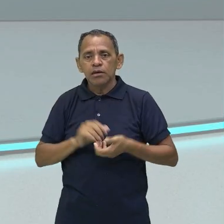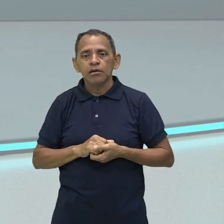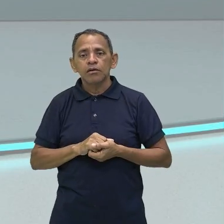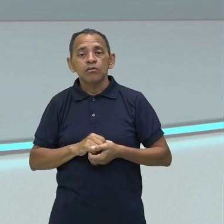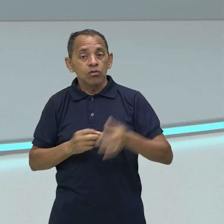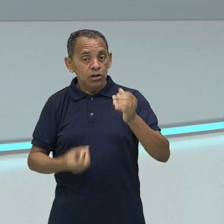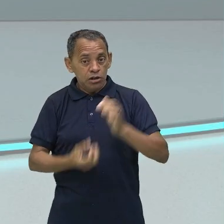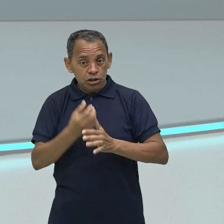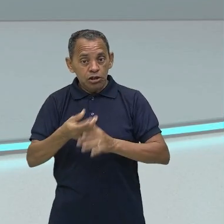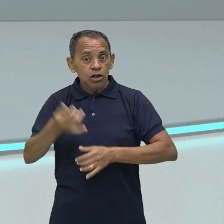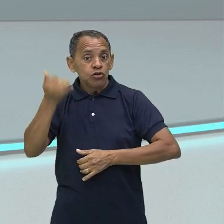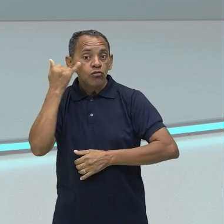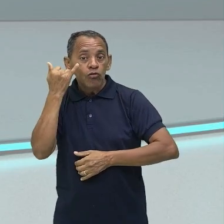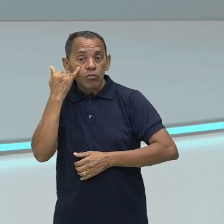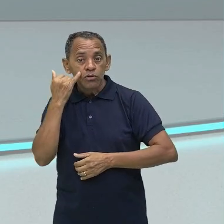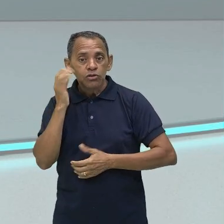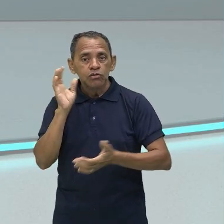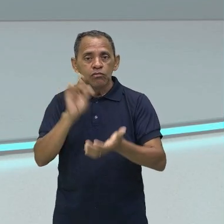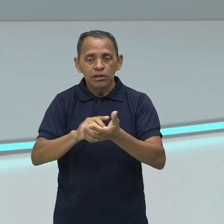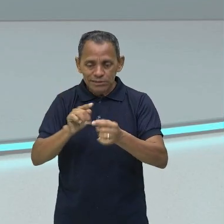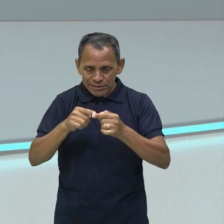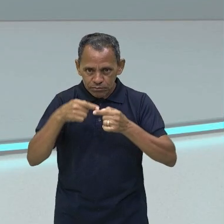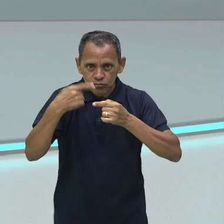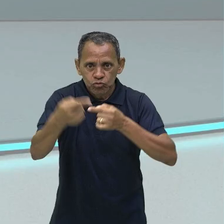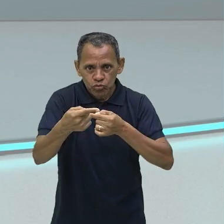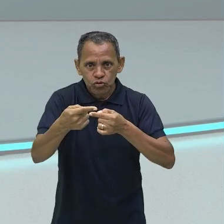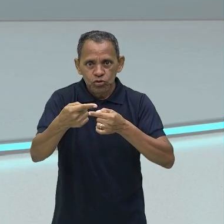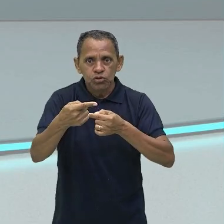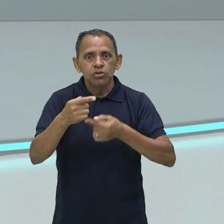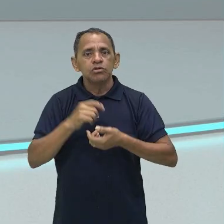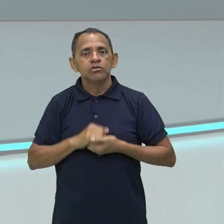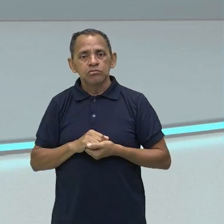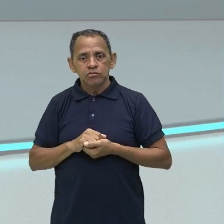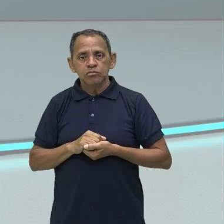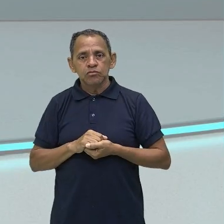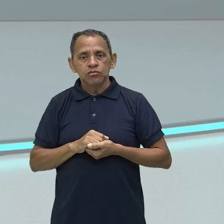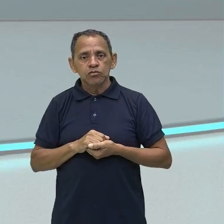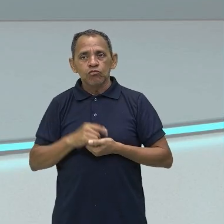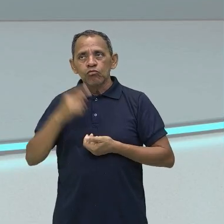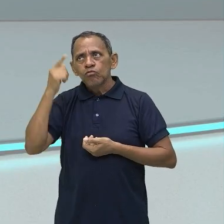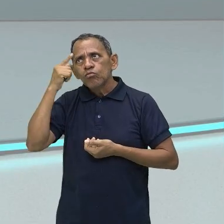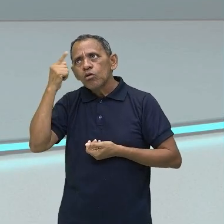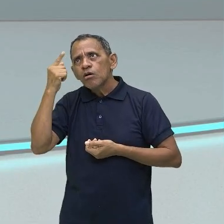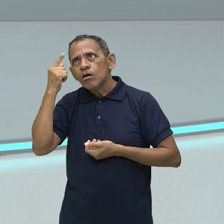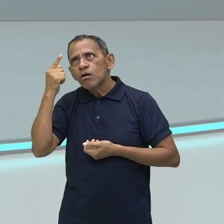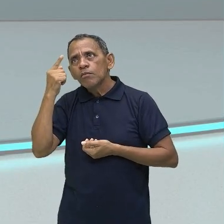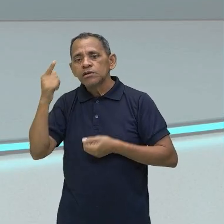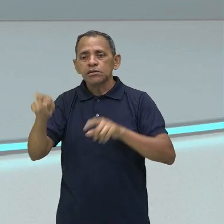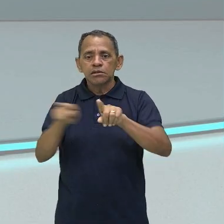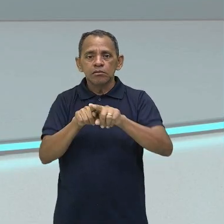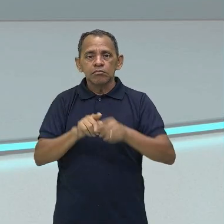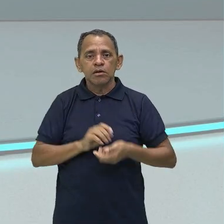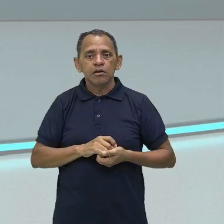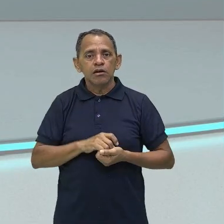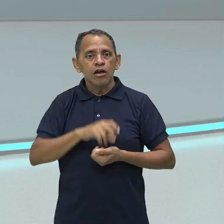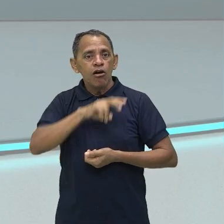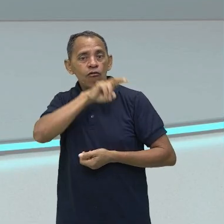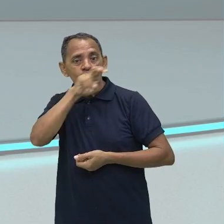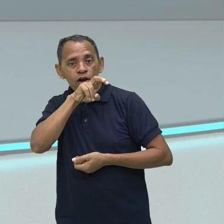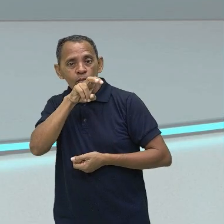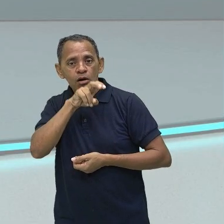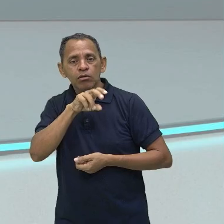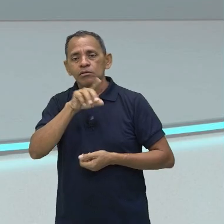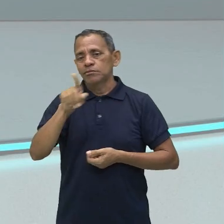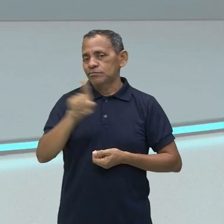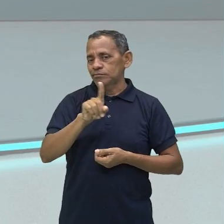criando informações que depois elas vão estar falando não somente verbalmente, mas não verbal,